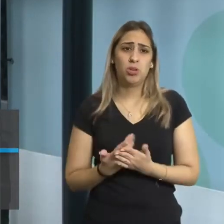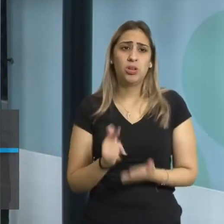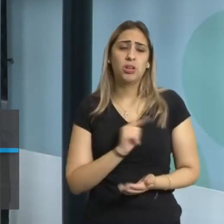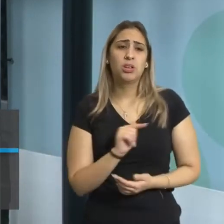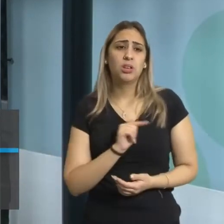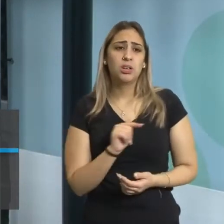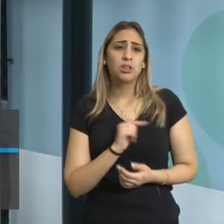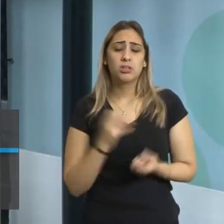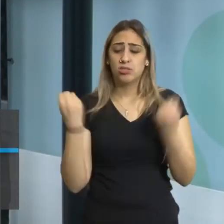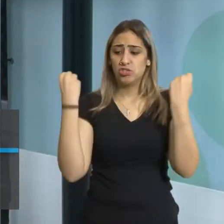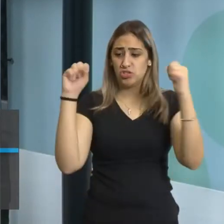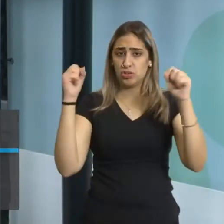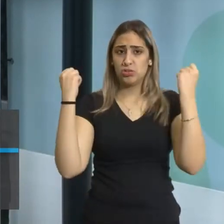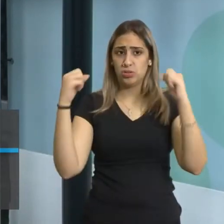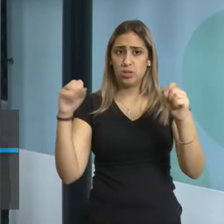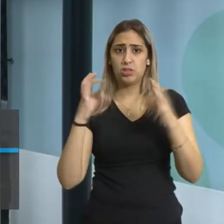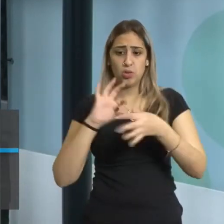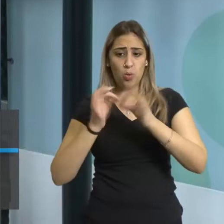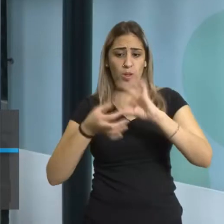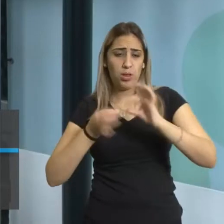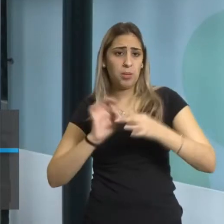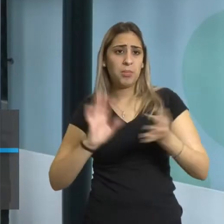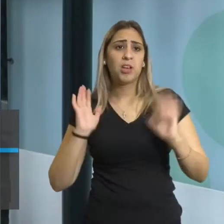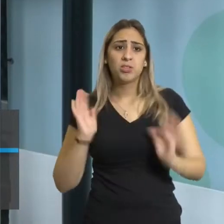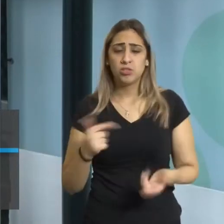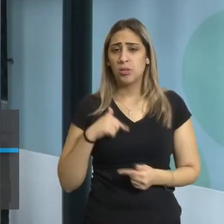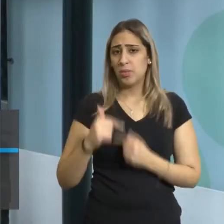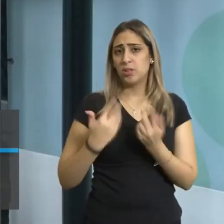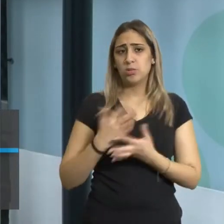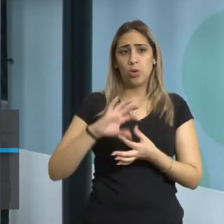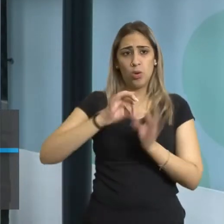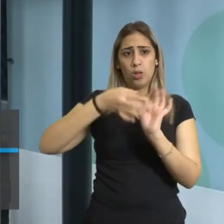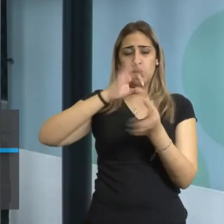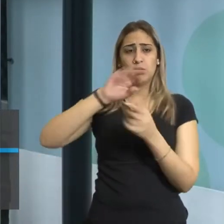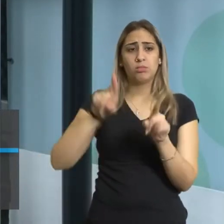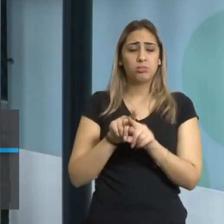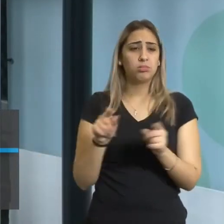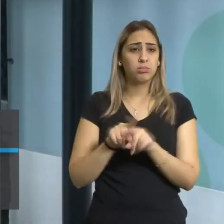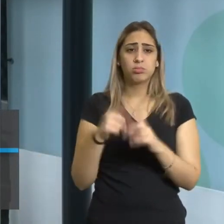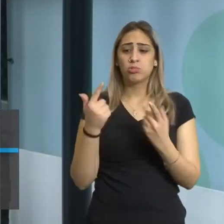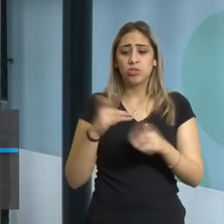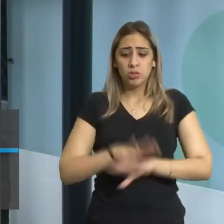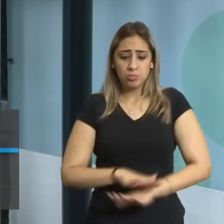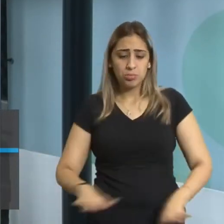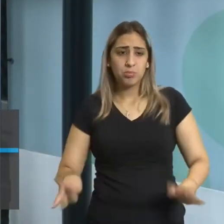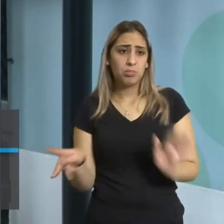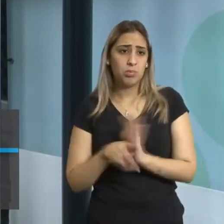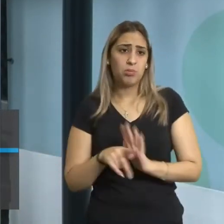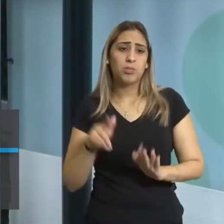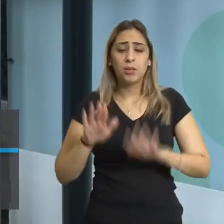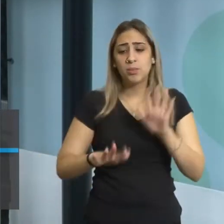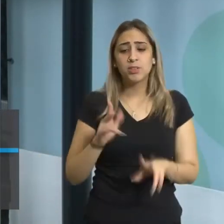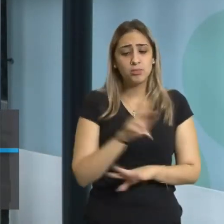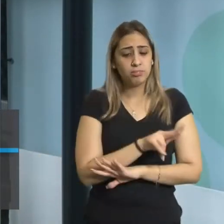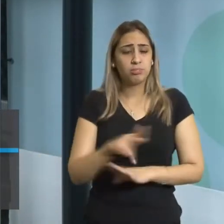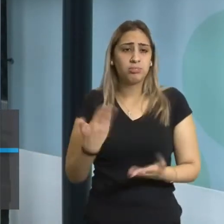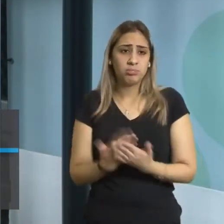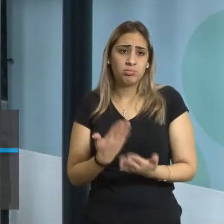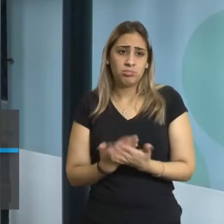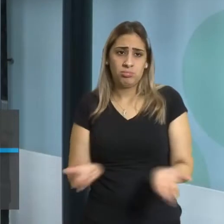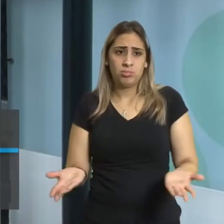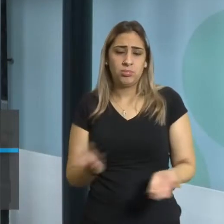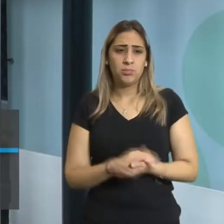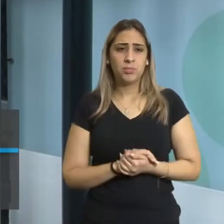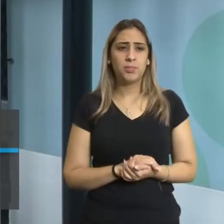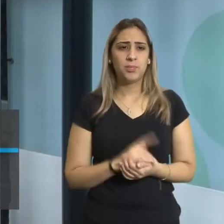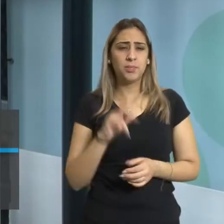coisas de ginástica olímpica assim mas já trabalhei escola que mal tinha colchonete Depende de muitas questões aí